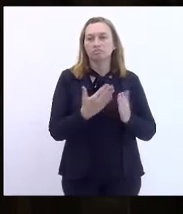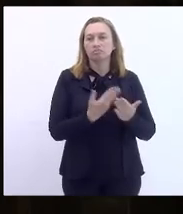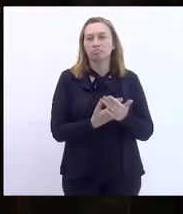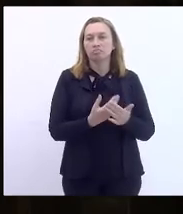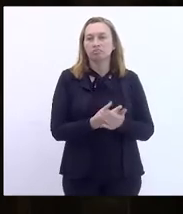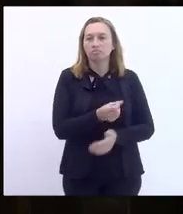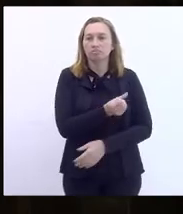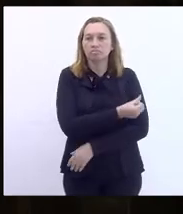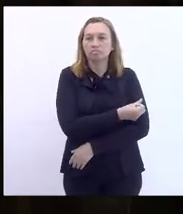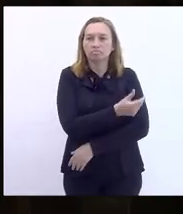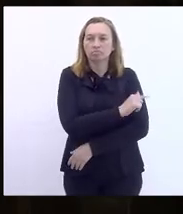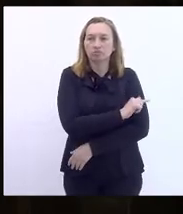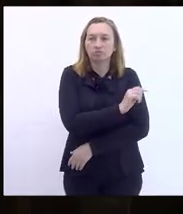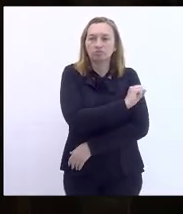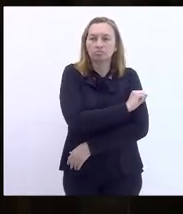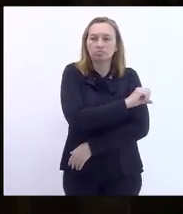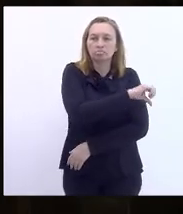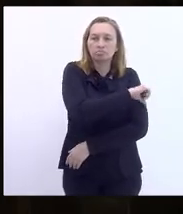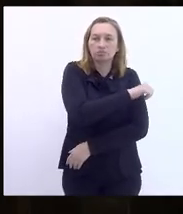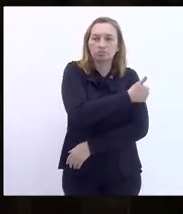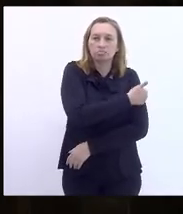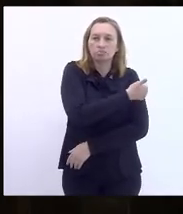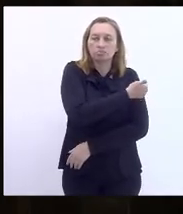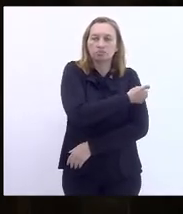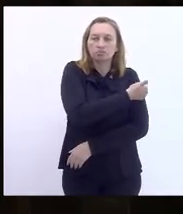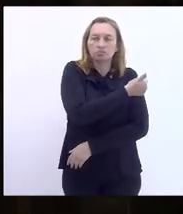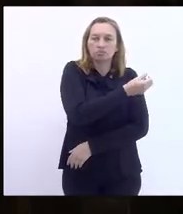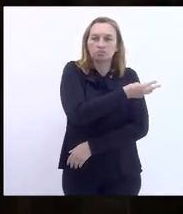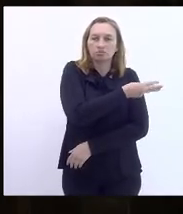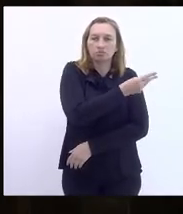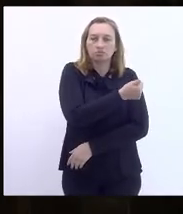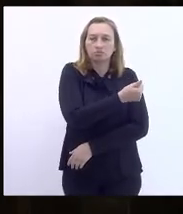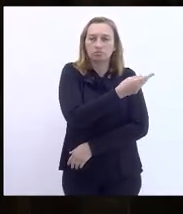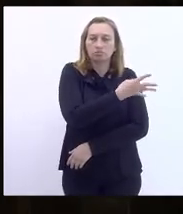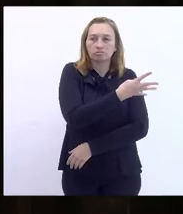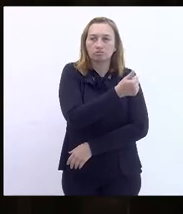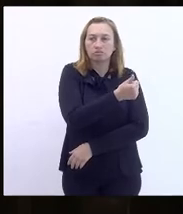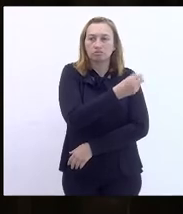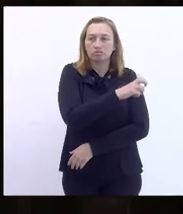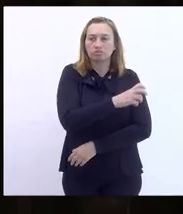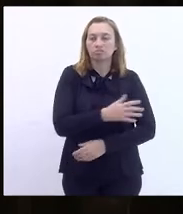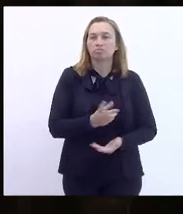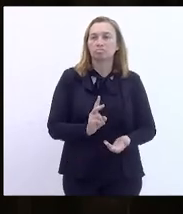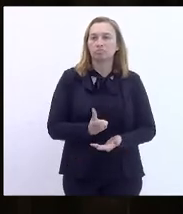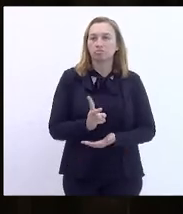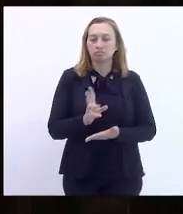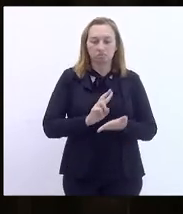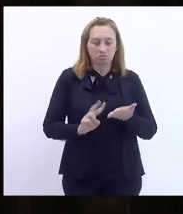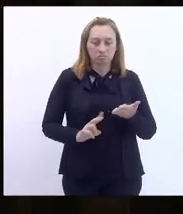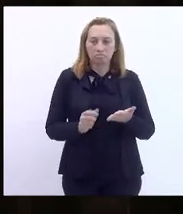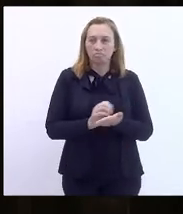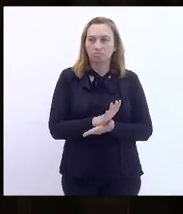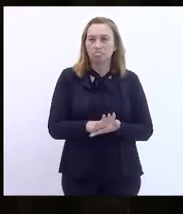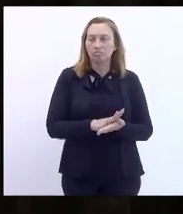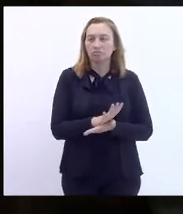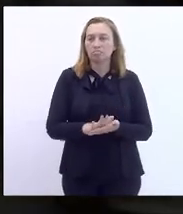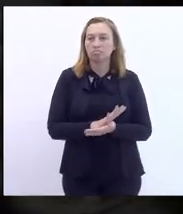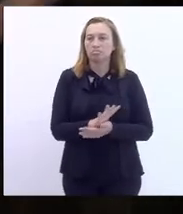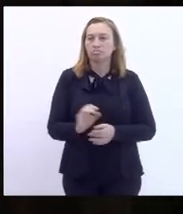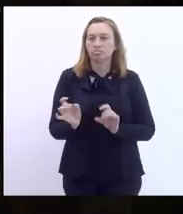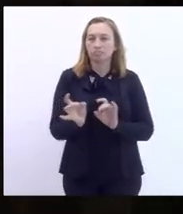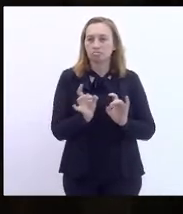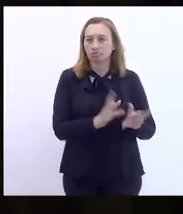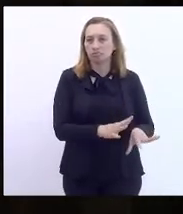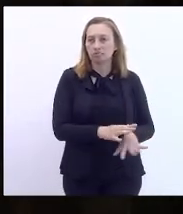criançada de 6 7 8 9 10 12 e 14 Há muitos que não sabe ler e escrever nada então esse abandonar é